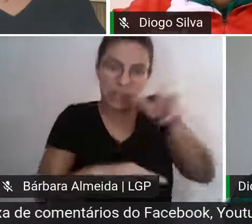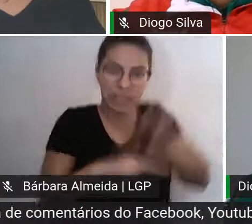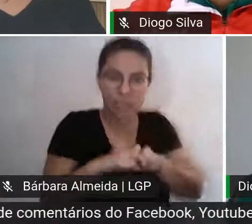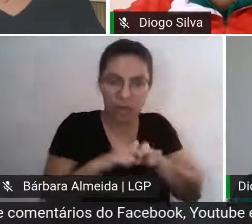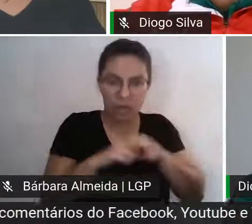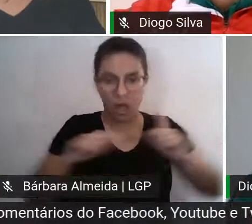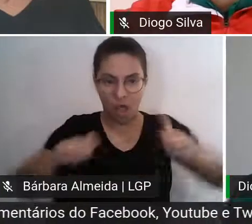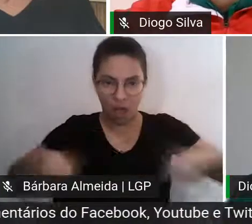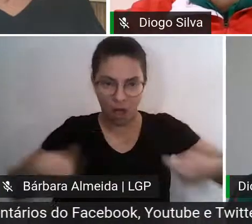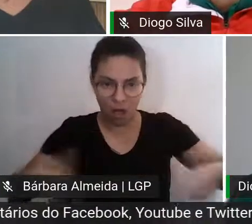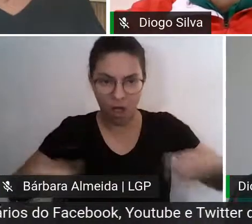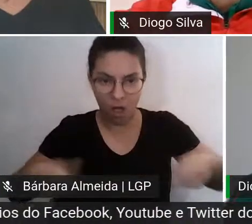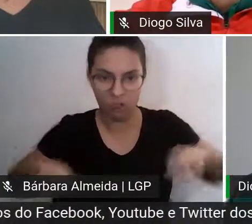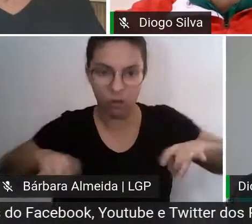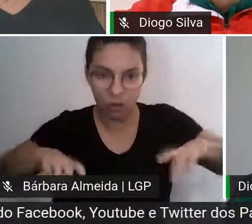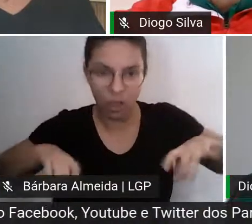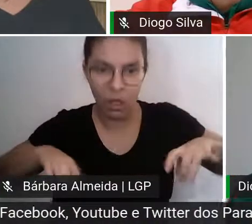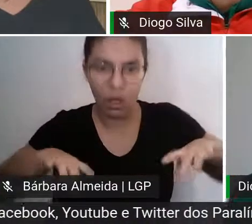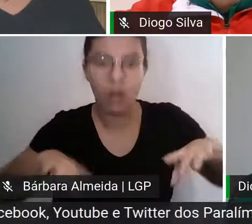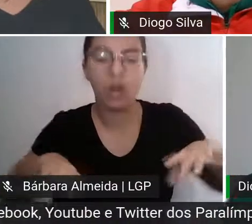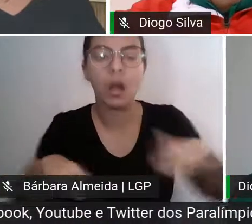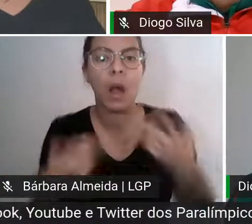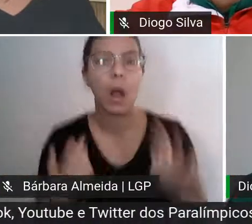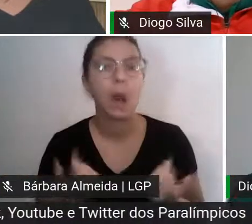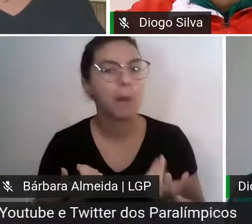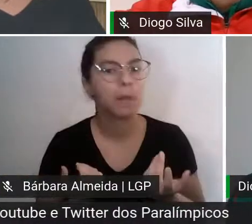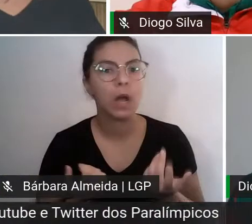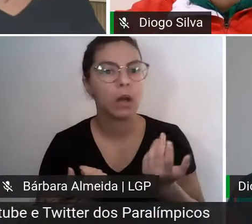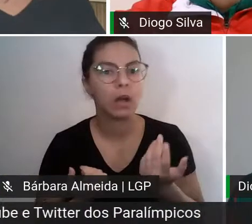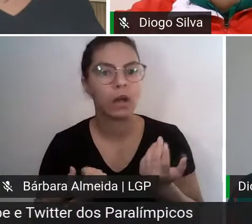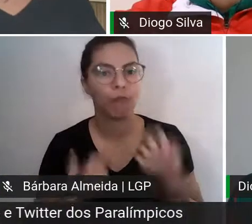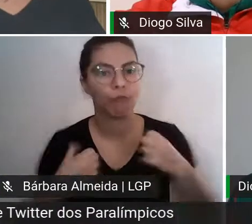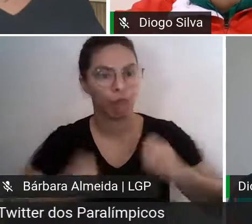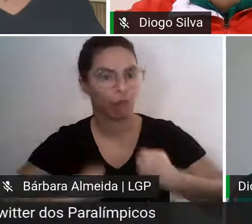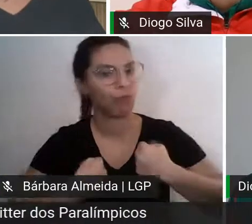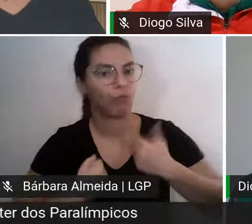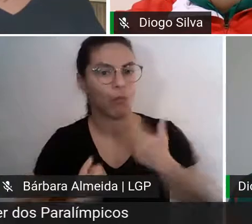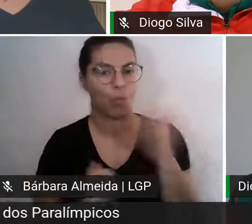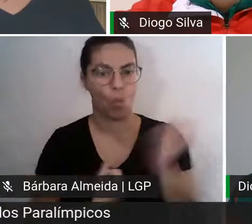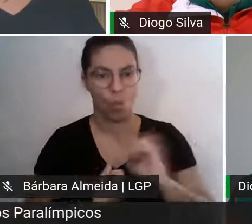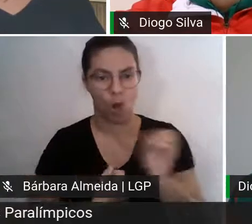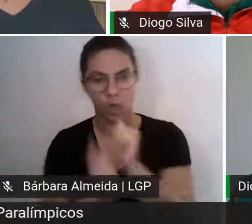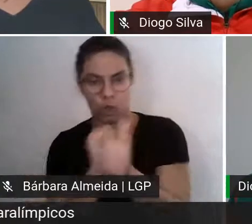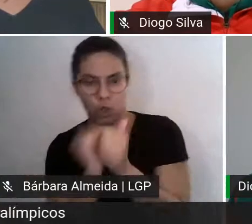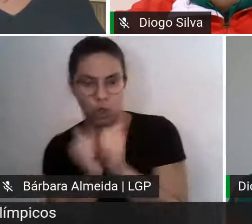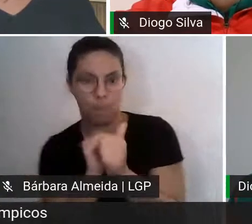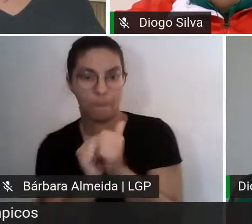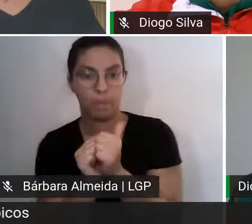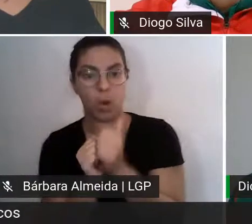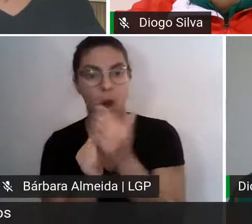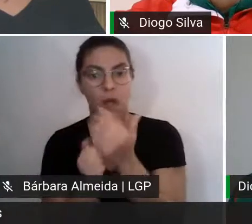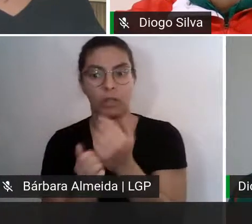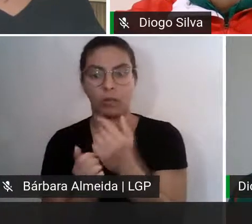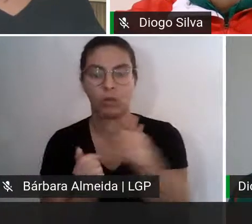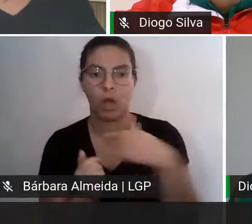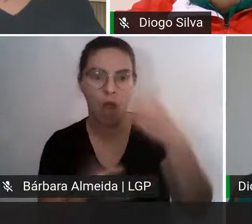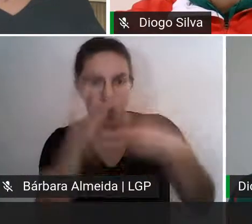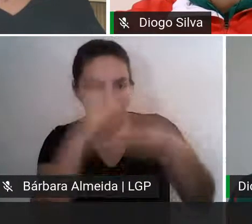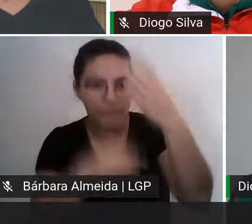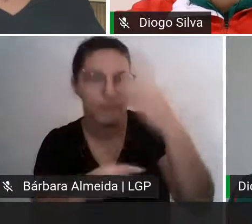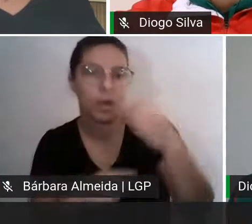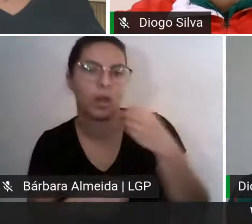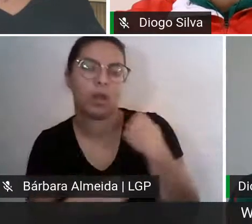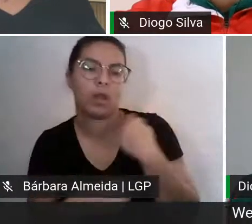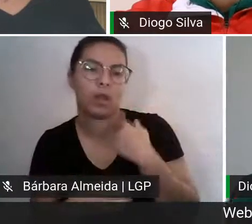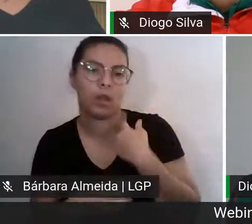esse desporto que eu tenho vindo a fazer, não o conseguia fazer. Sem isso, não o fazia. E neste momento faço facilmente e,